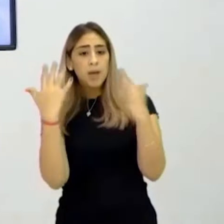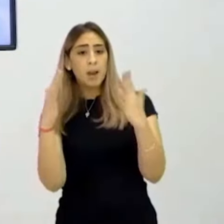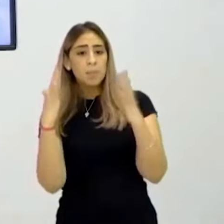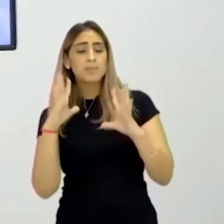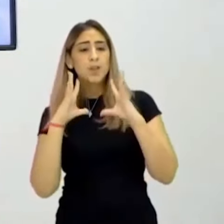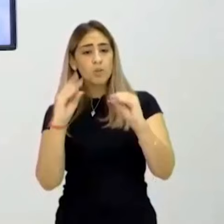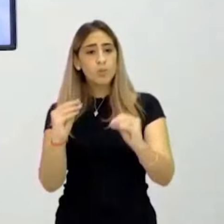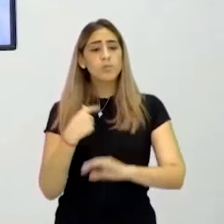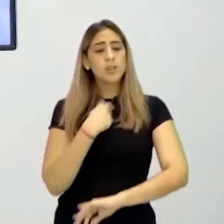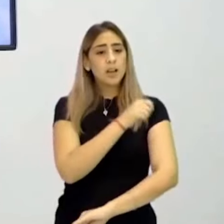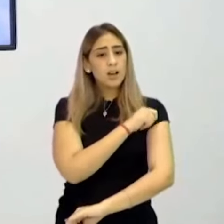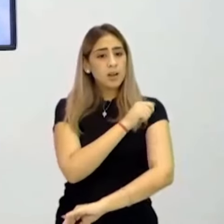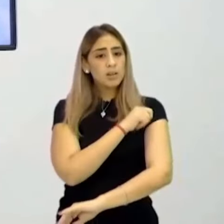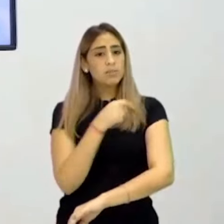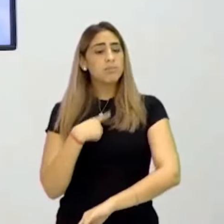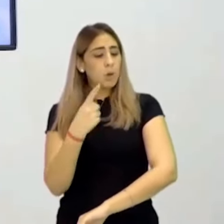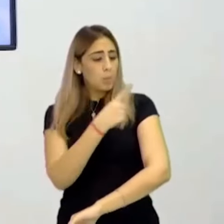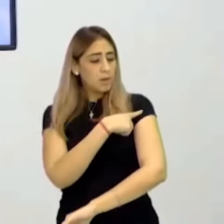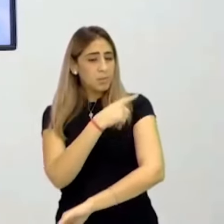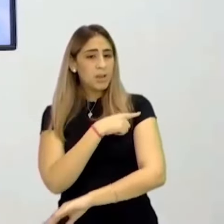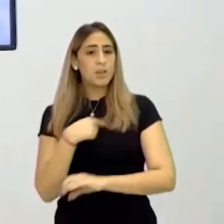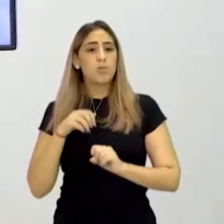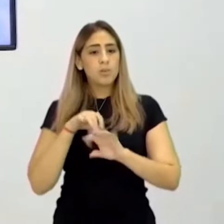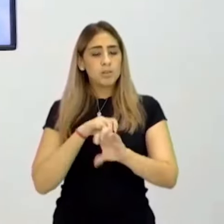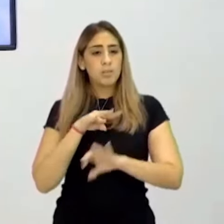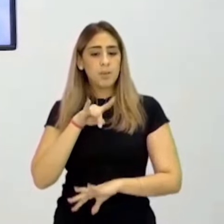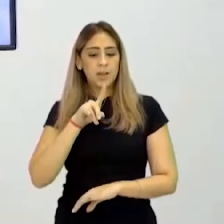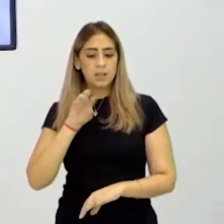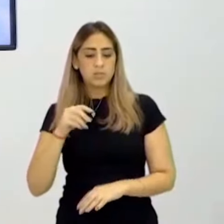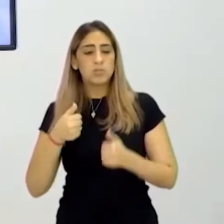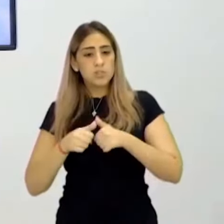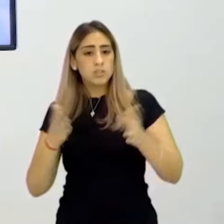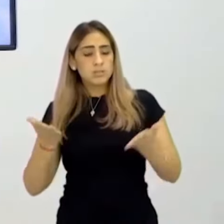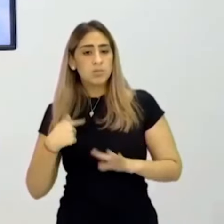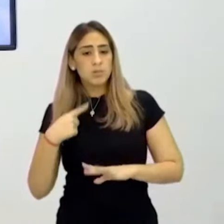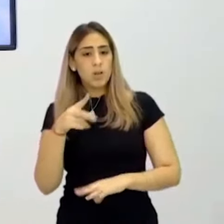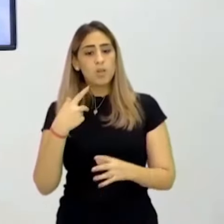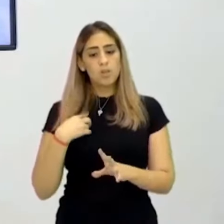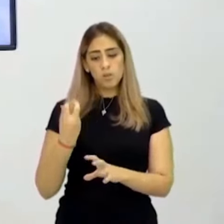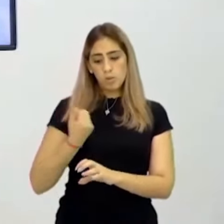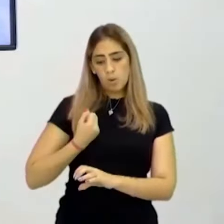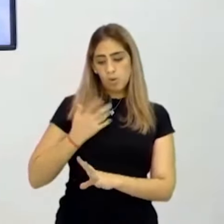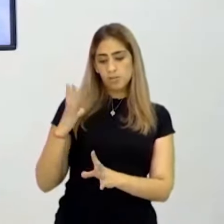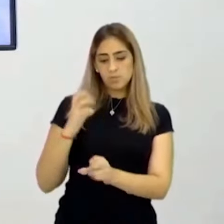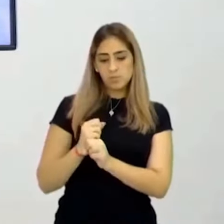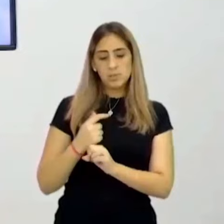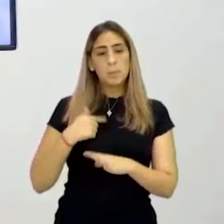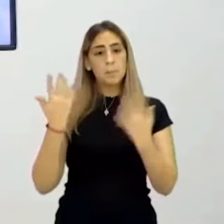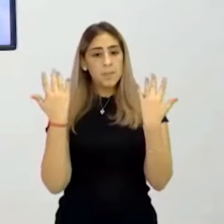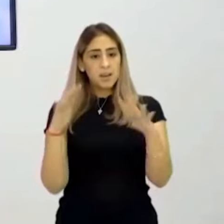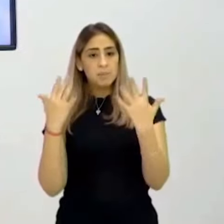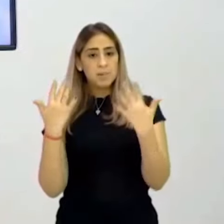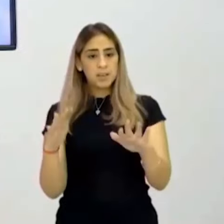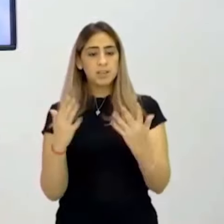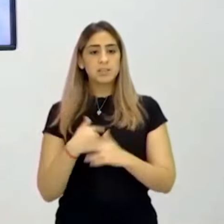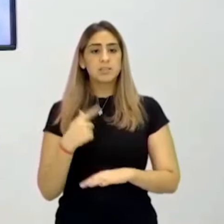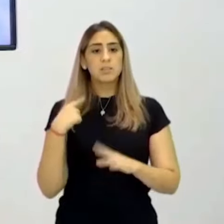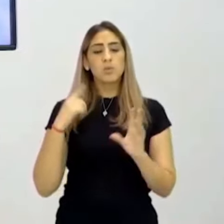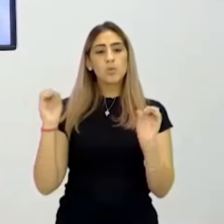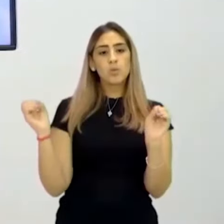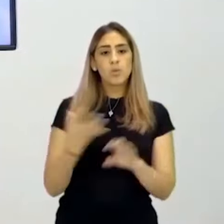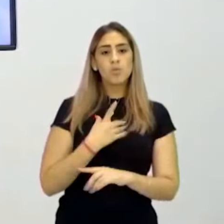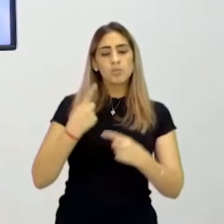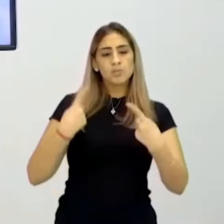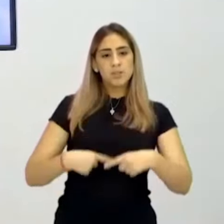alunos, né, que foram para a primeira série do ensino médio, que já estão aí com as suas notas fechadas. Parabéns! Então, um novo